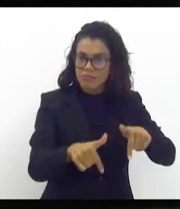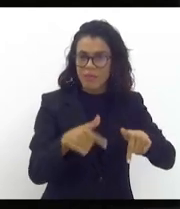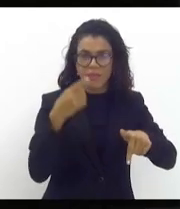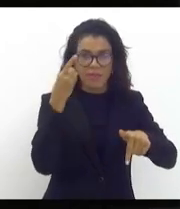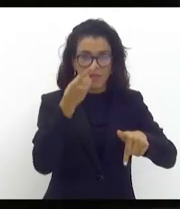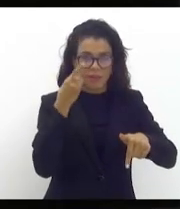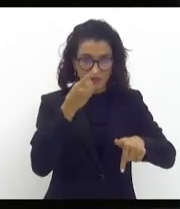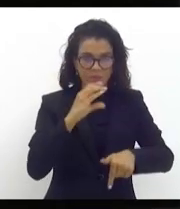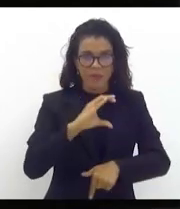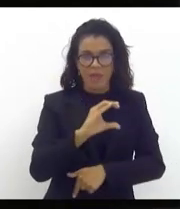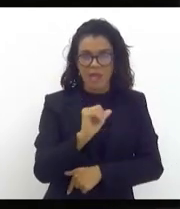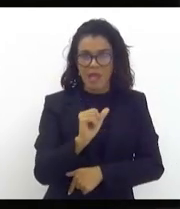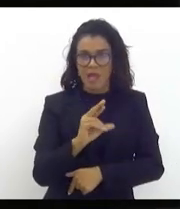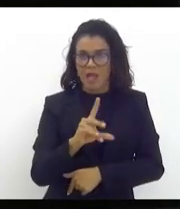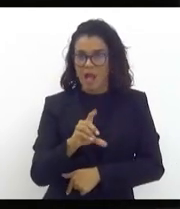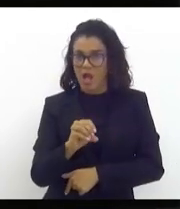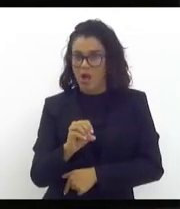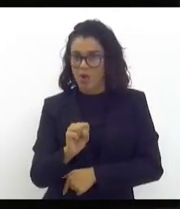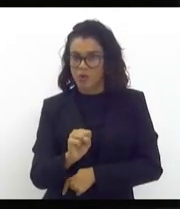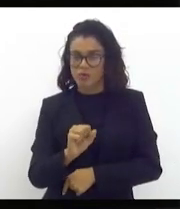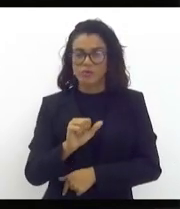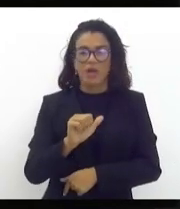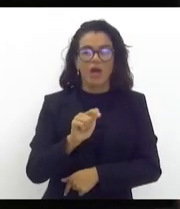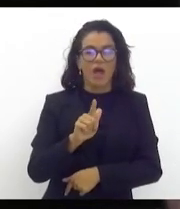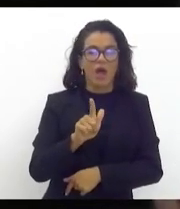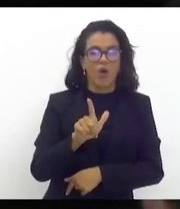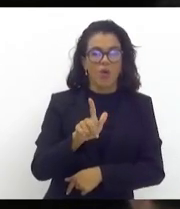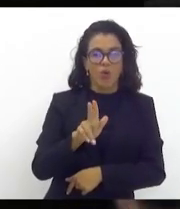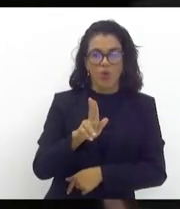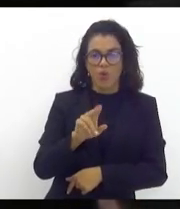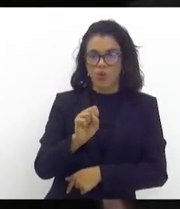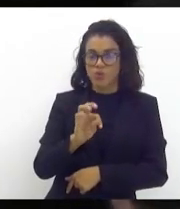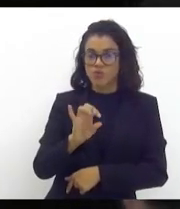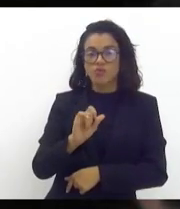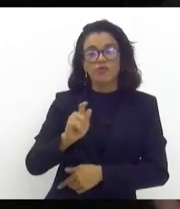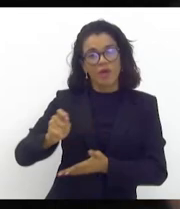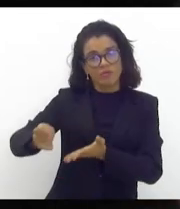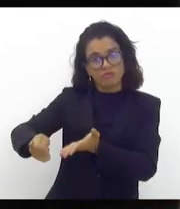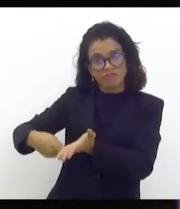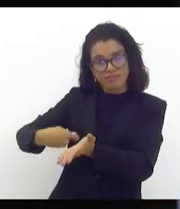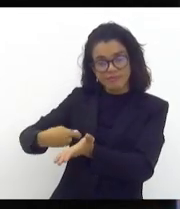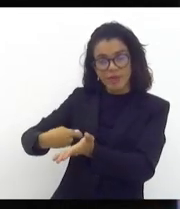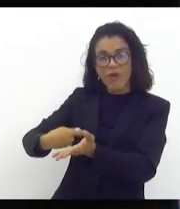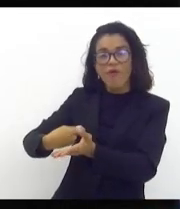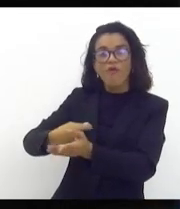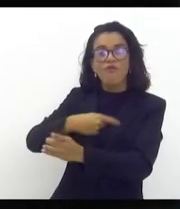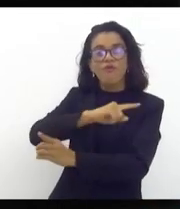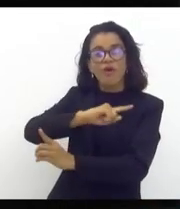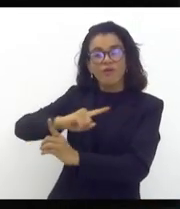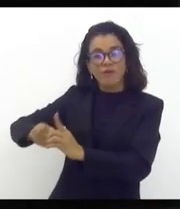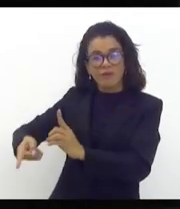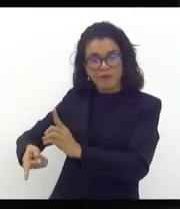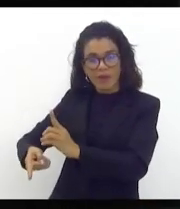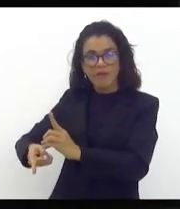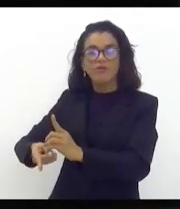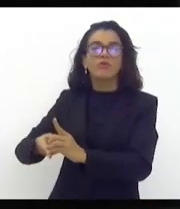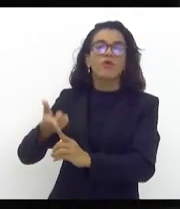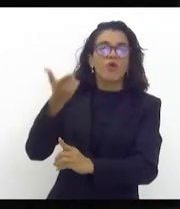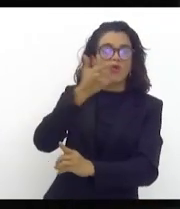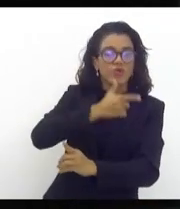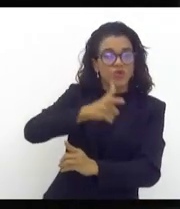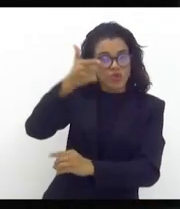deputado Carlos Augusto e minha, que foi a sanção, foi vetada, derrubamos o veto,